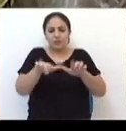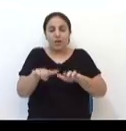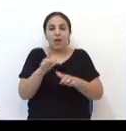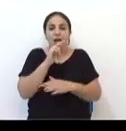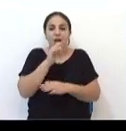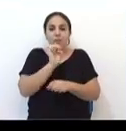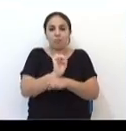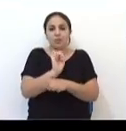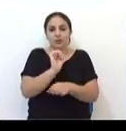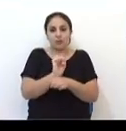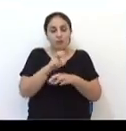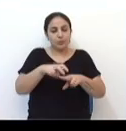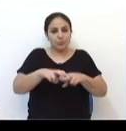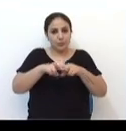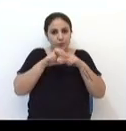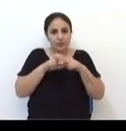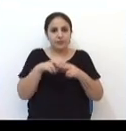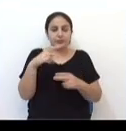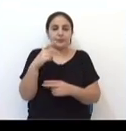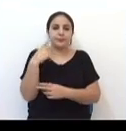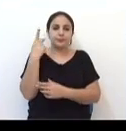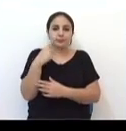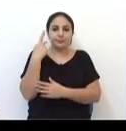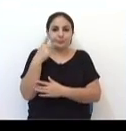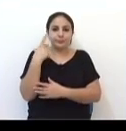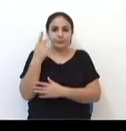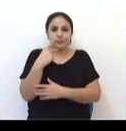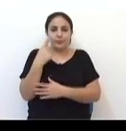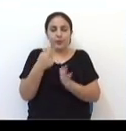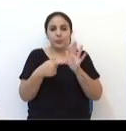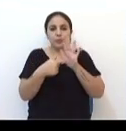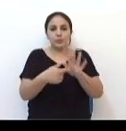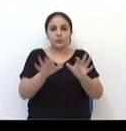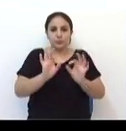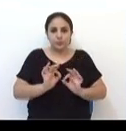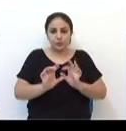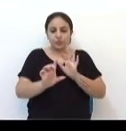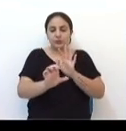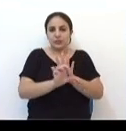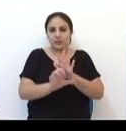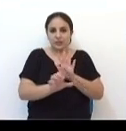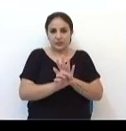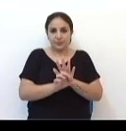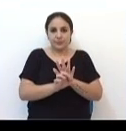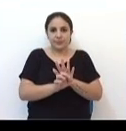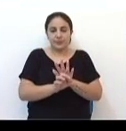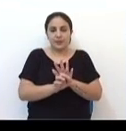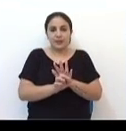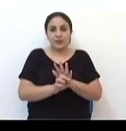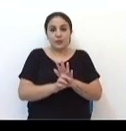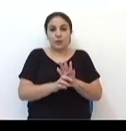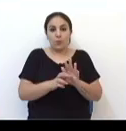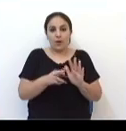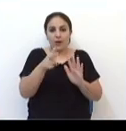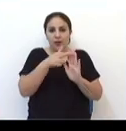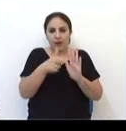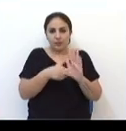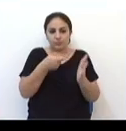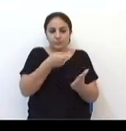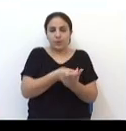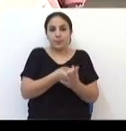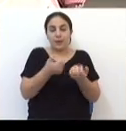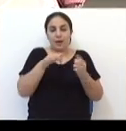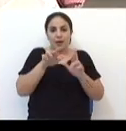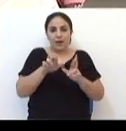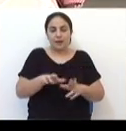parada. Justamente por isso, Patrick Cavalcante apresentou um projeto com medidas rígidas para as áreas